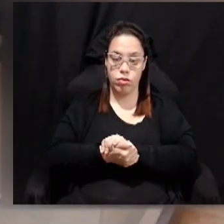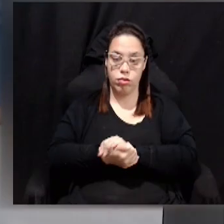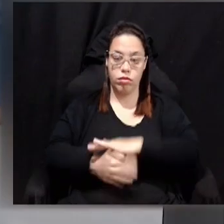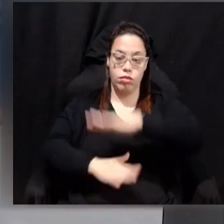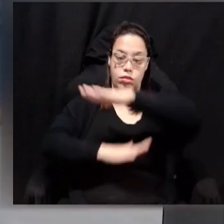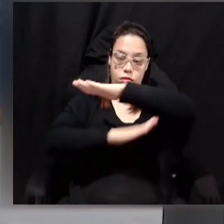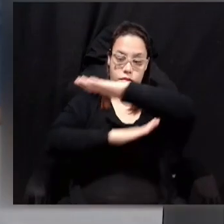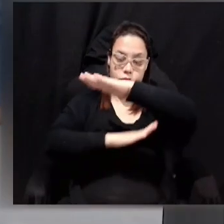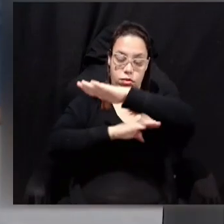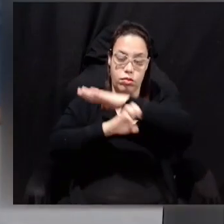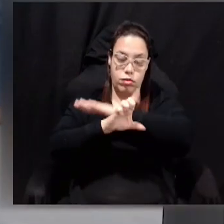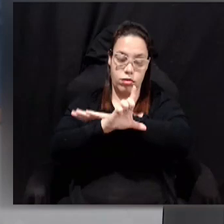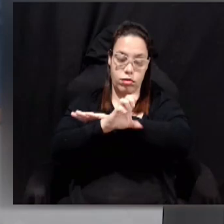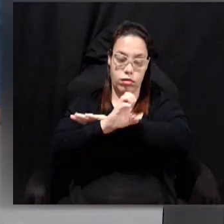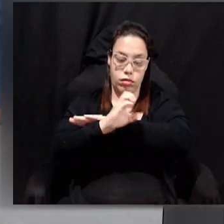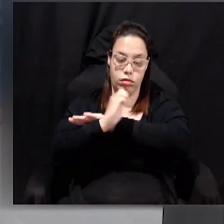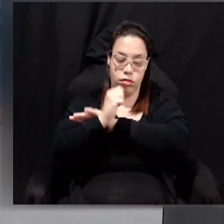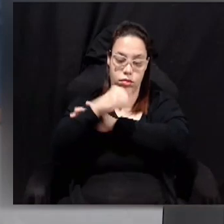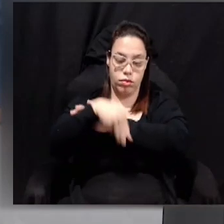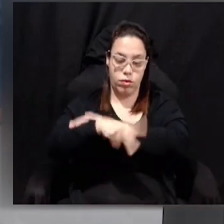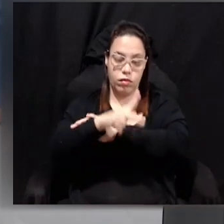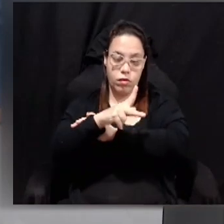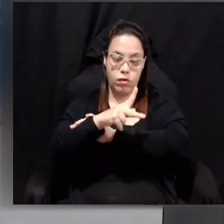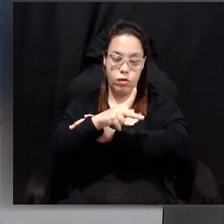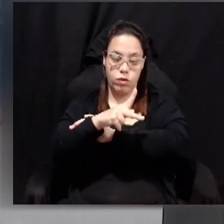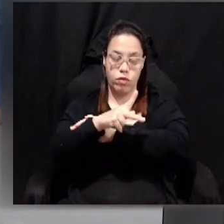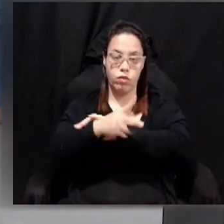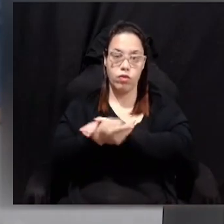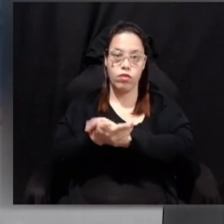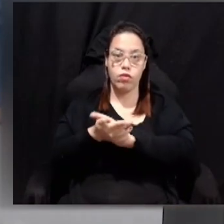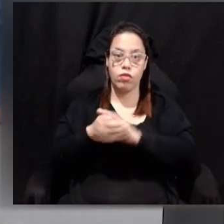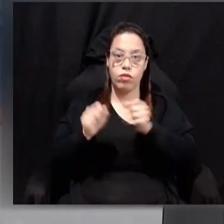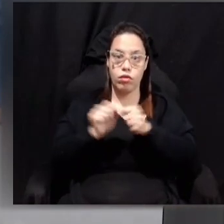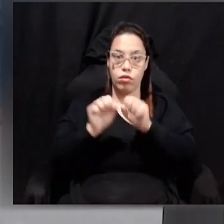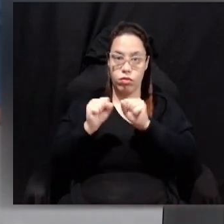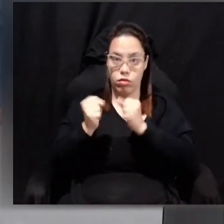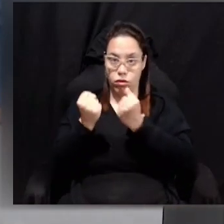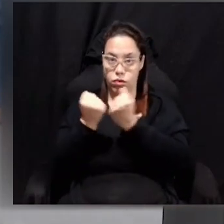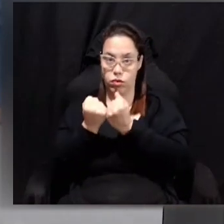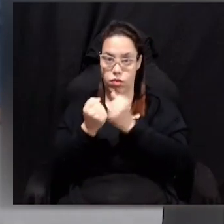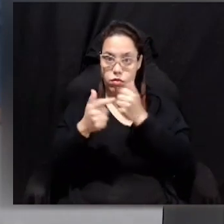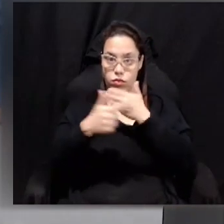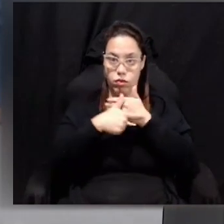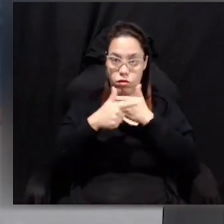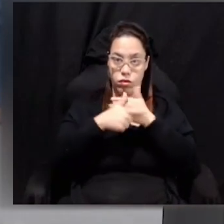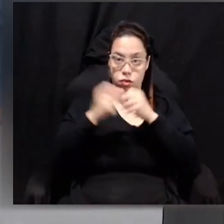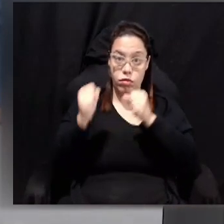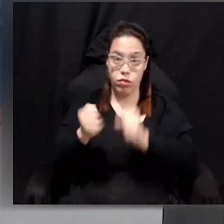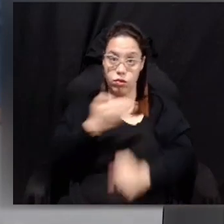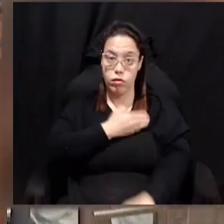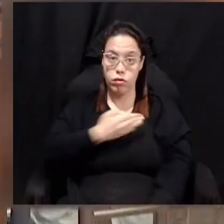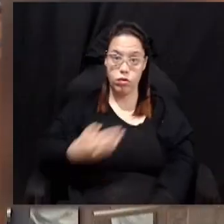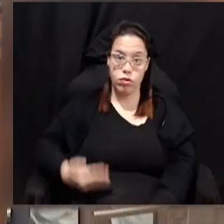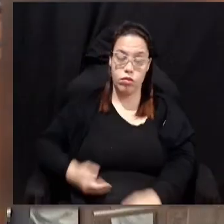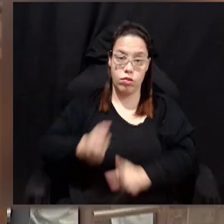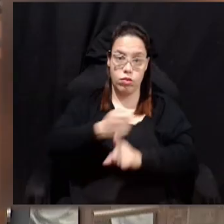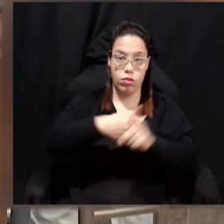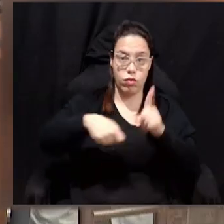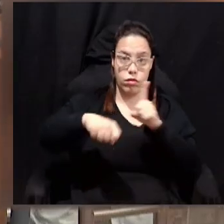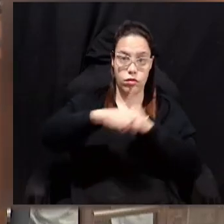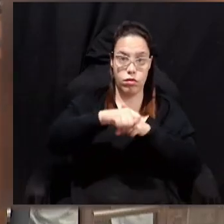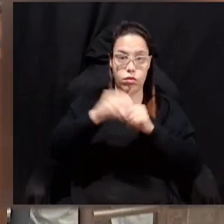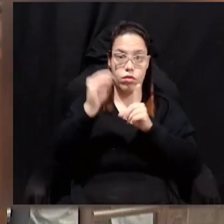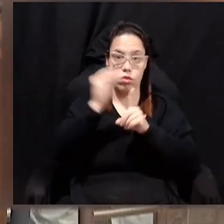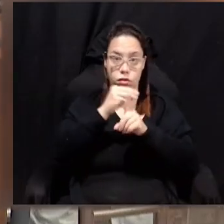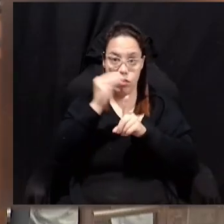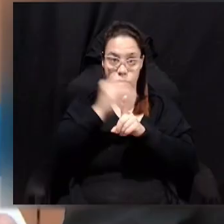Elecamp, a Escola do Legislativo de Campinas, realizou o seminário O papel do poder público e da sociedade diante da vulnerabilidade